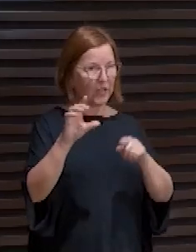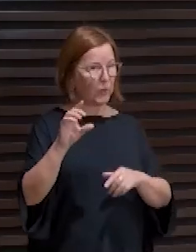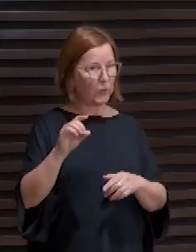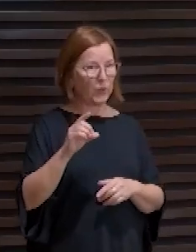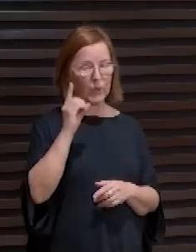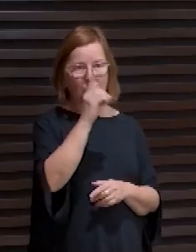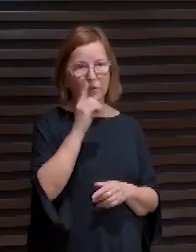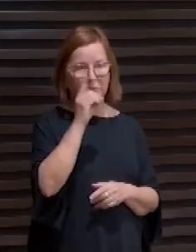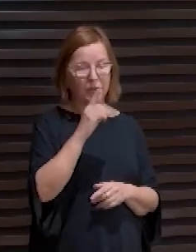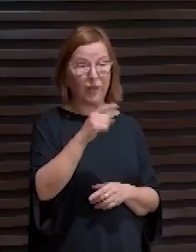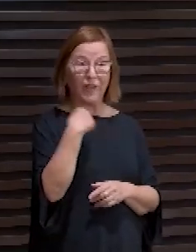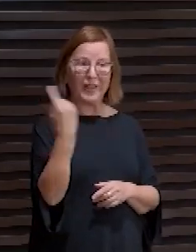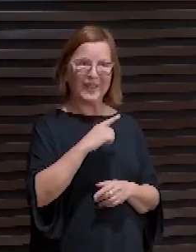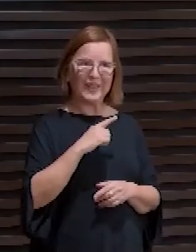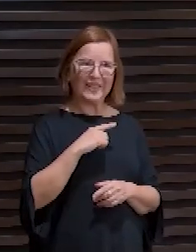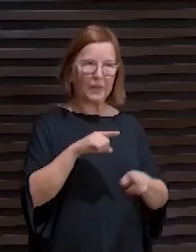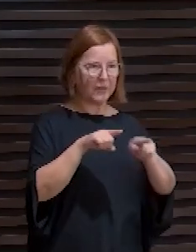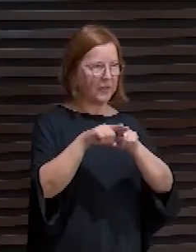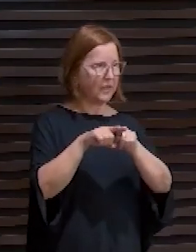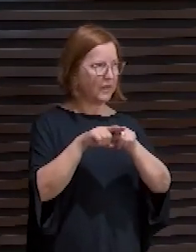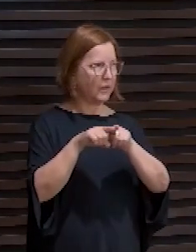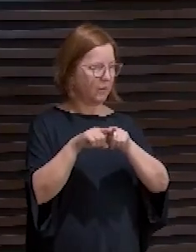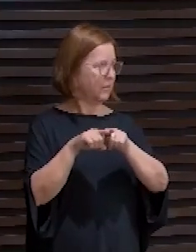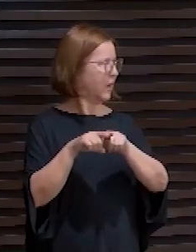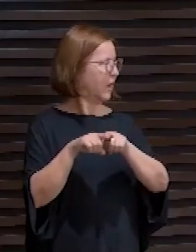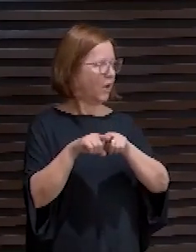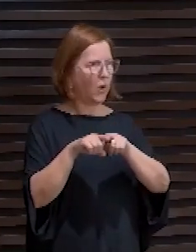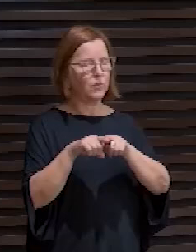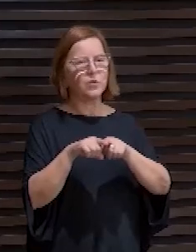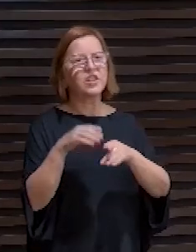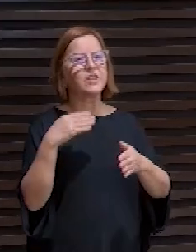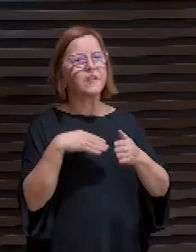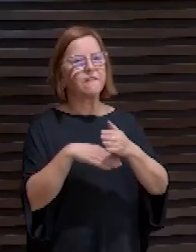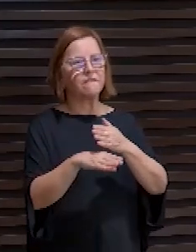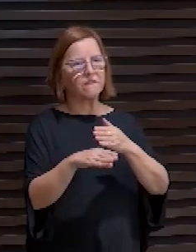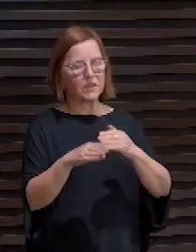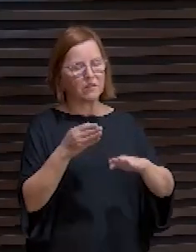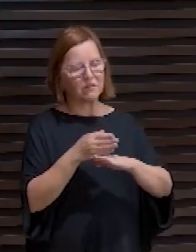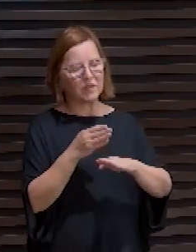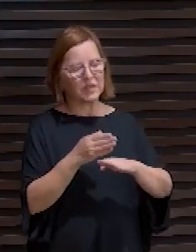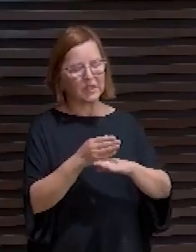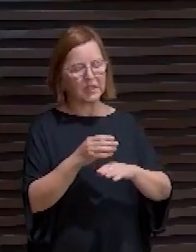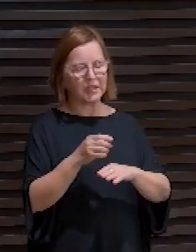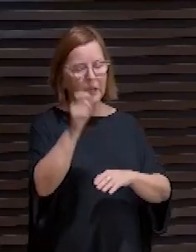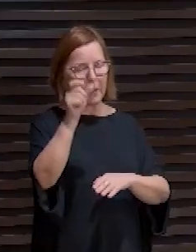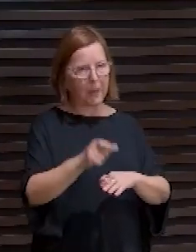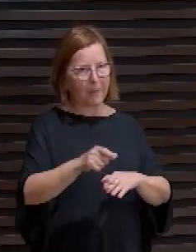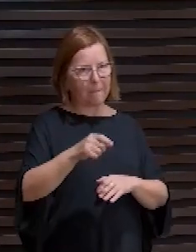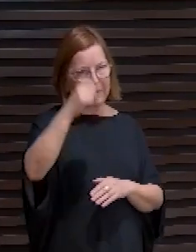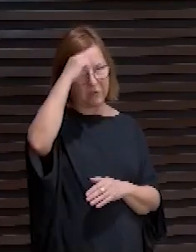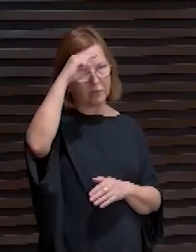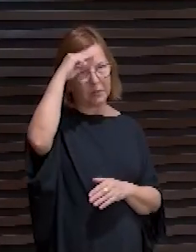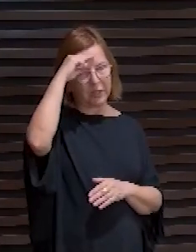temos irmãos que estão se dedicando a visitar outros em hospital. Nós temos irmãos se dedicando a pegar uma cesta básica